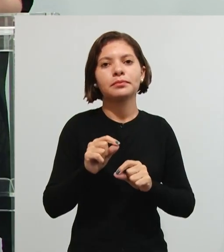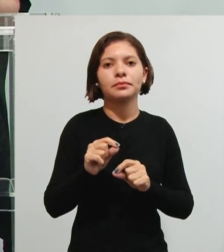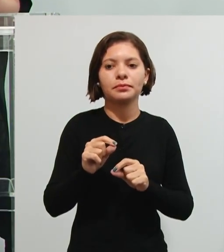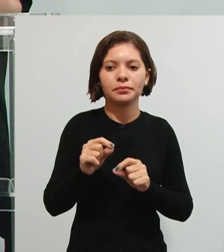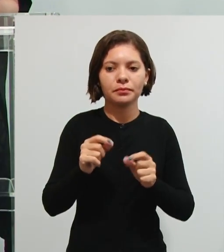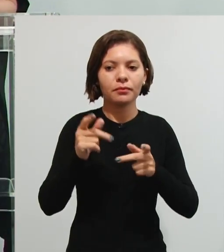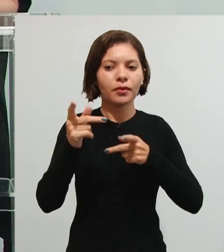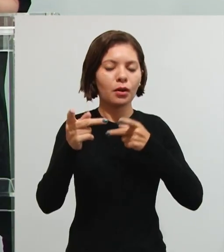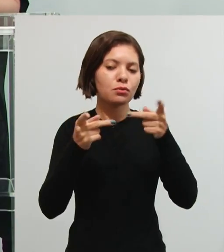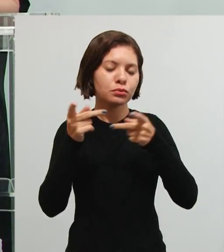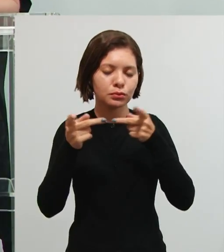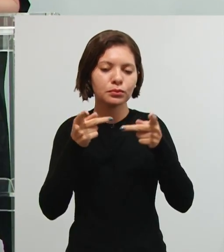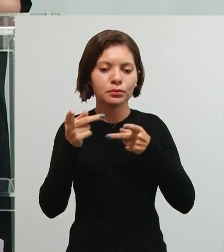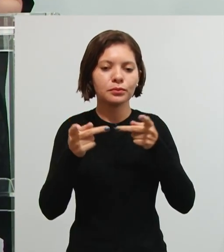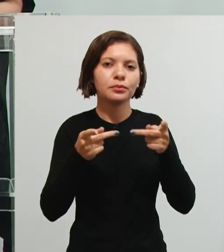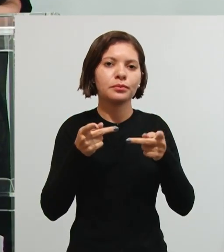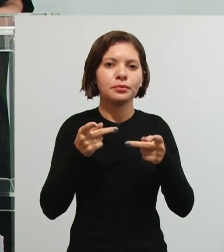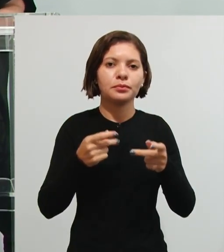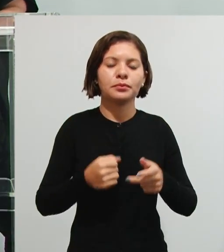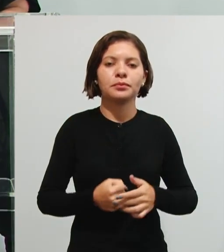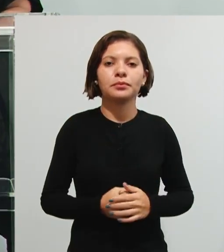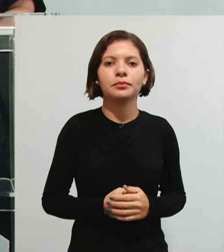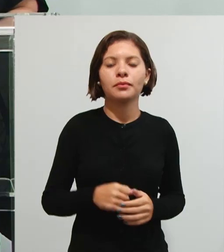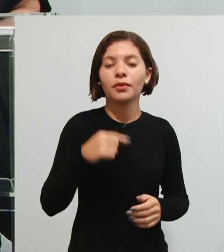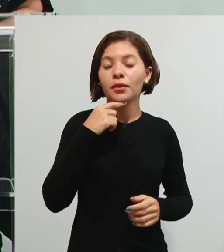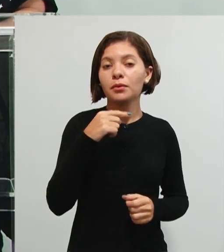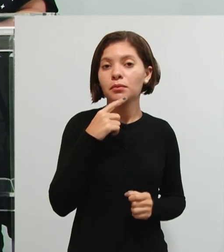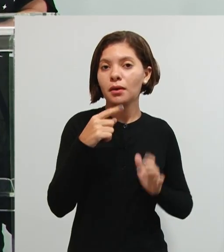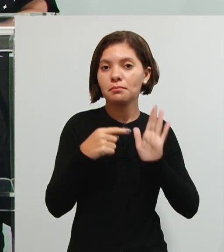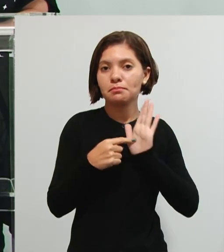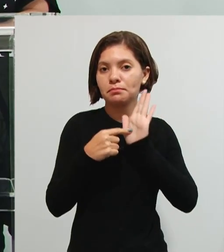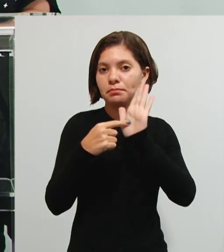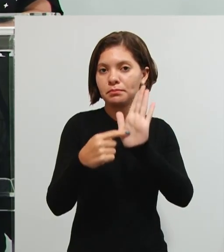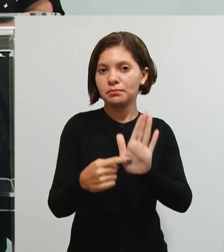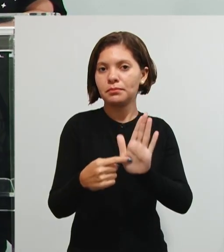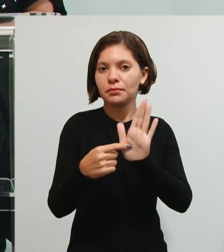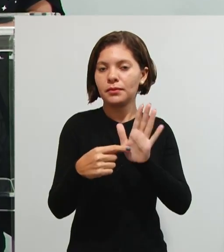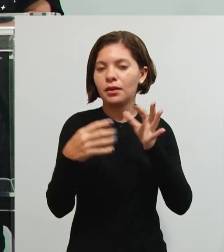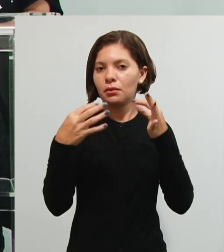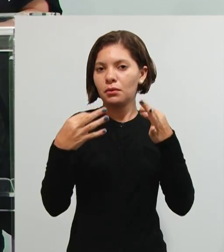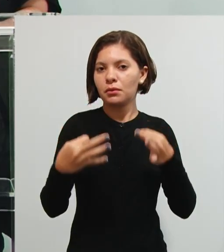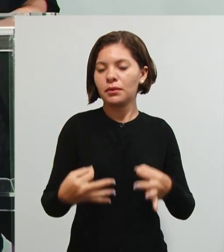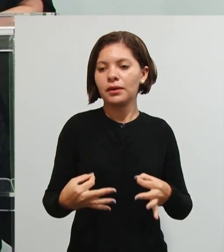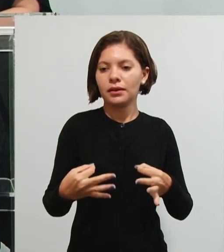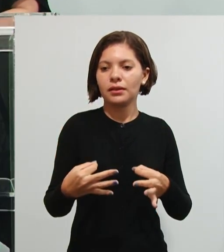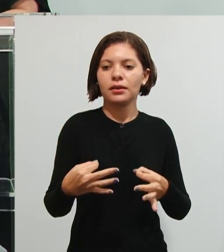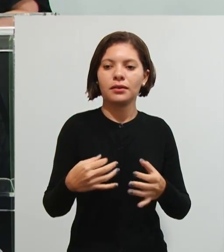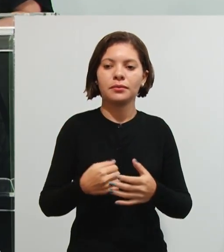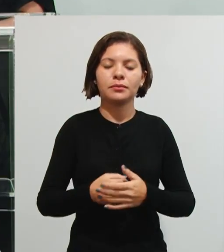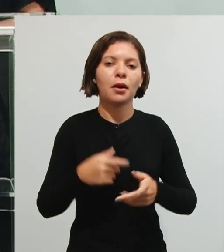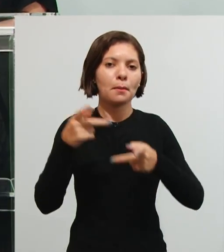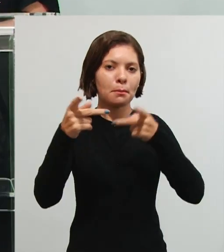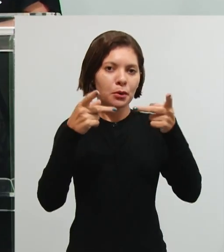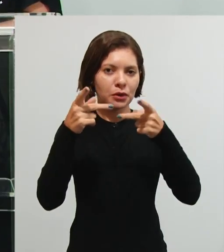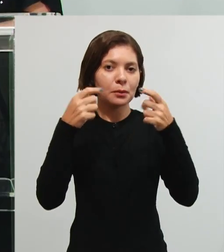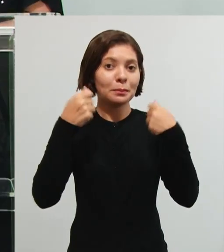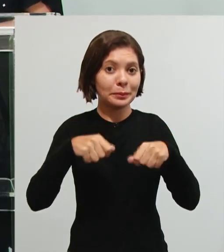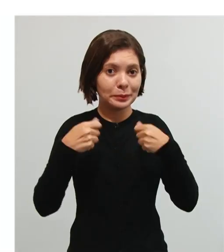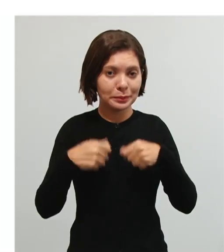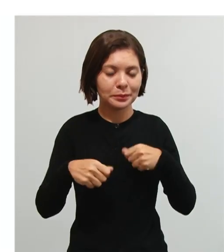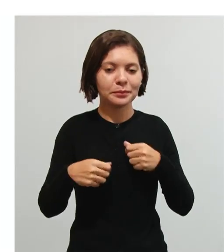não tem como você apresentar de forma correta, de forma séria, essa pesquisa sem o projeto.